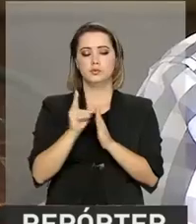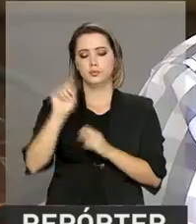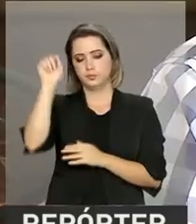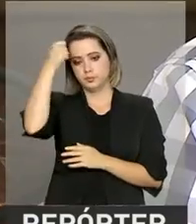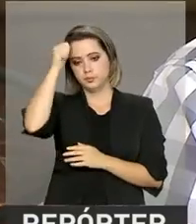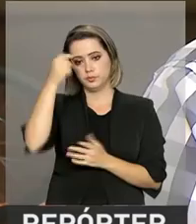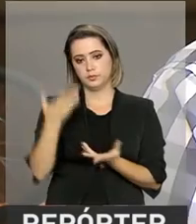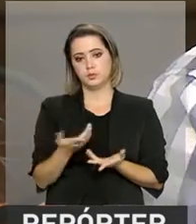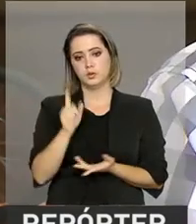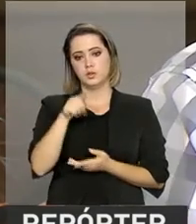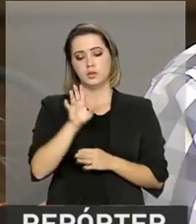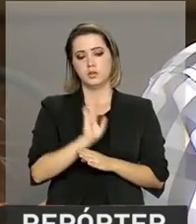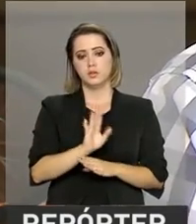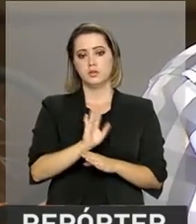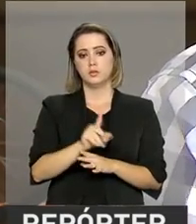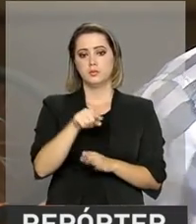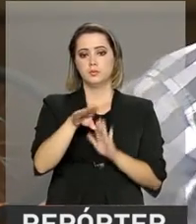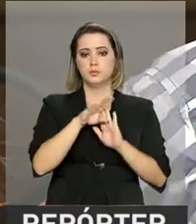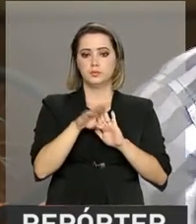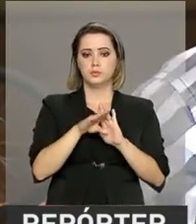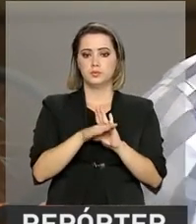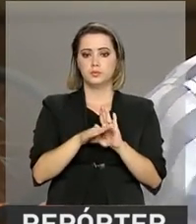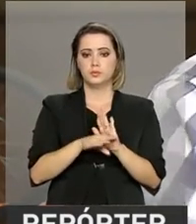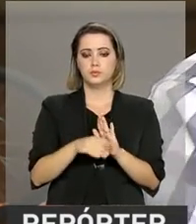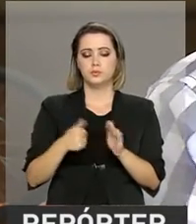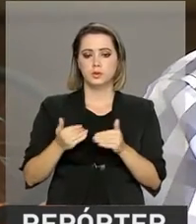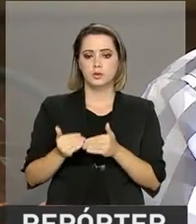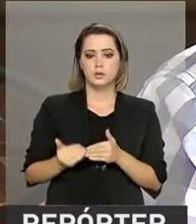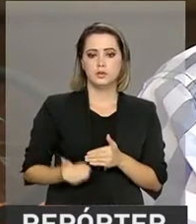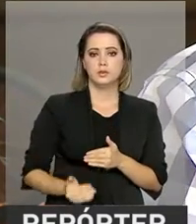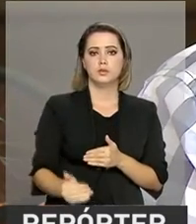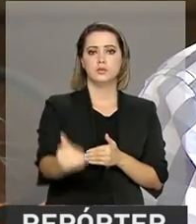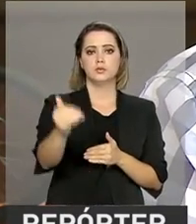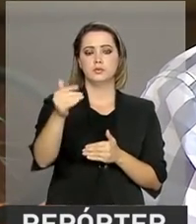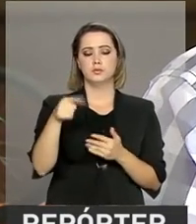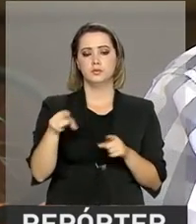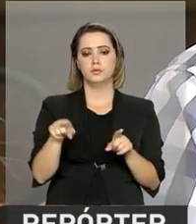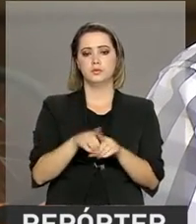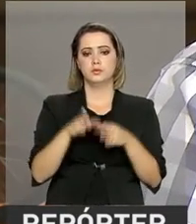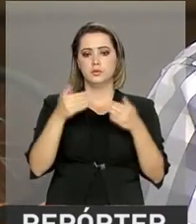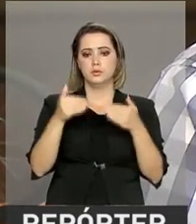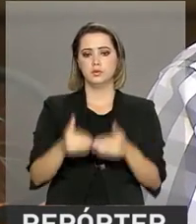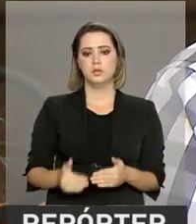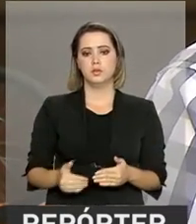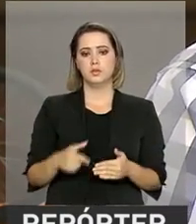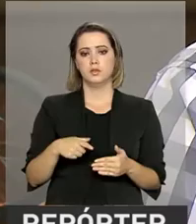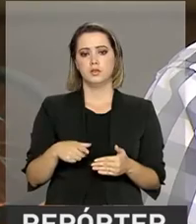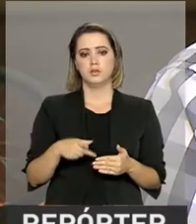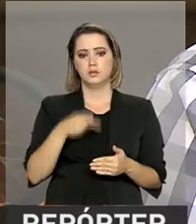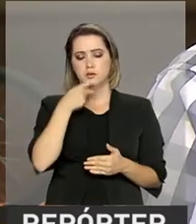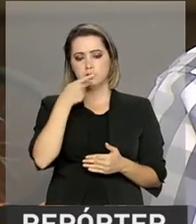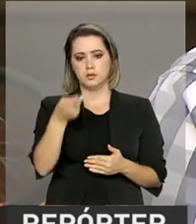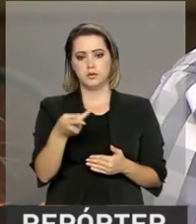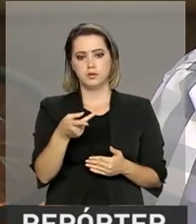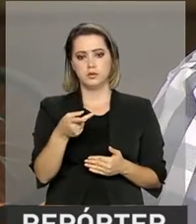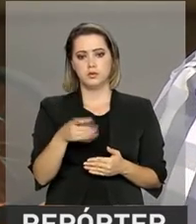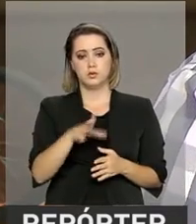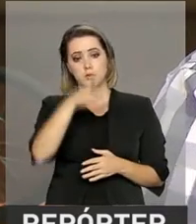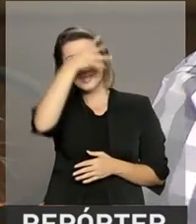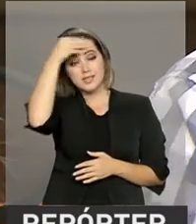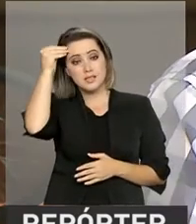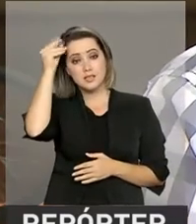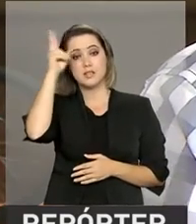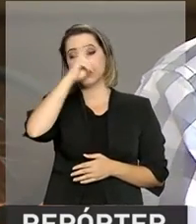brasil esse programa veio de fato pra manter a presença do digamos assim dois se esquecido da